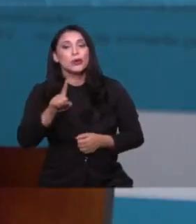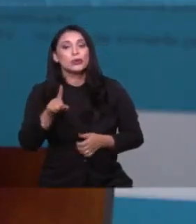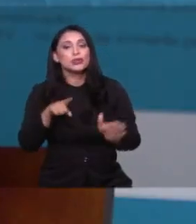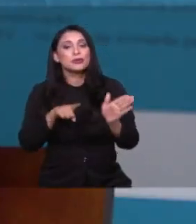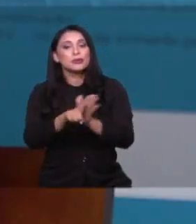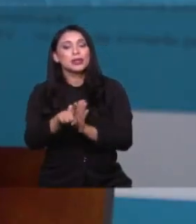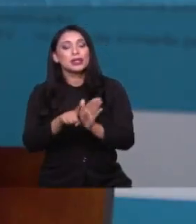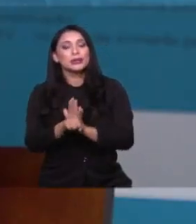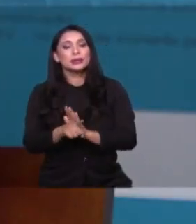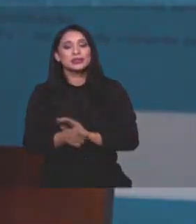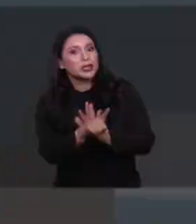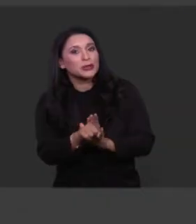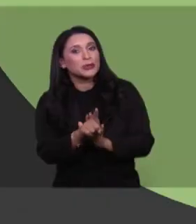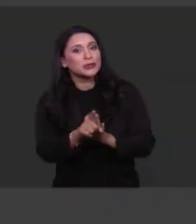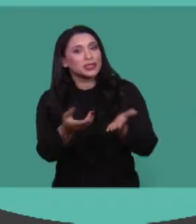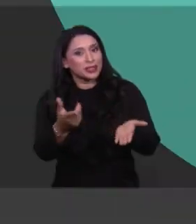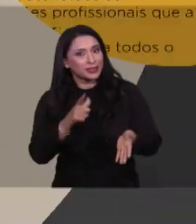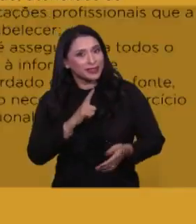que a nossa produção recebeu.